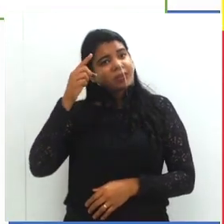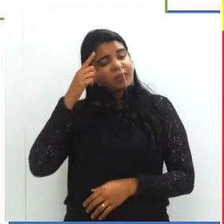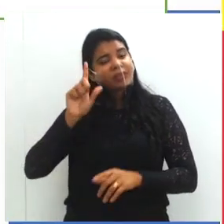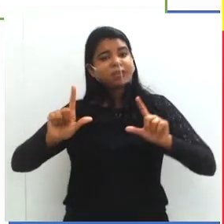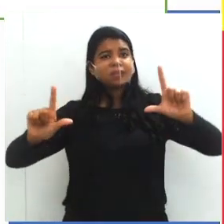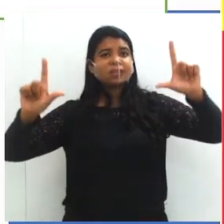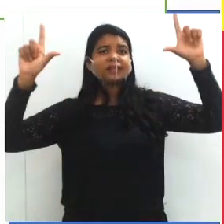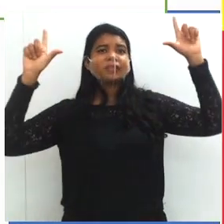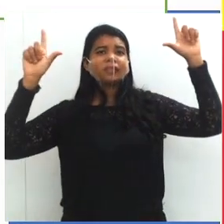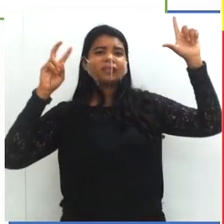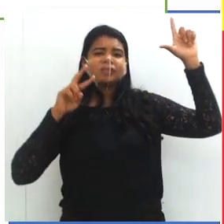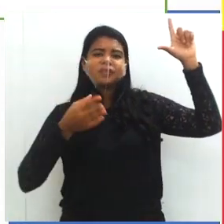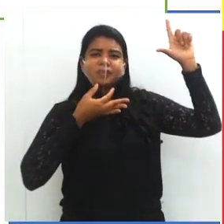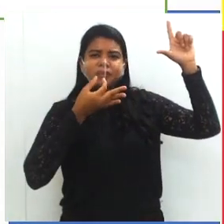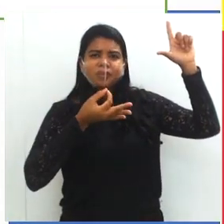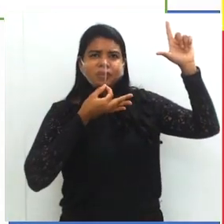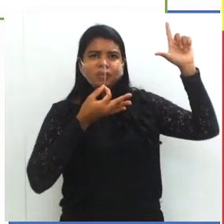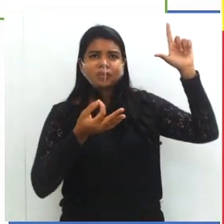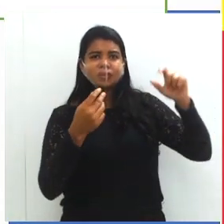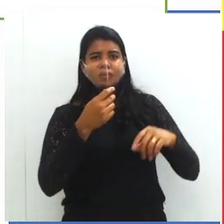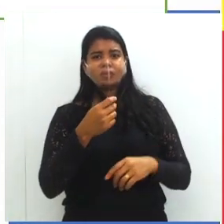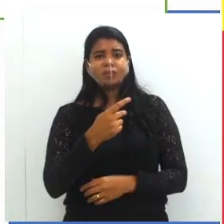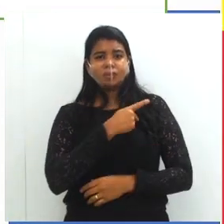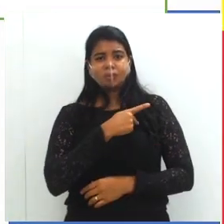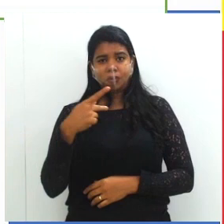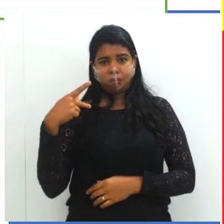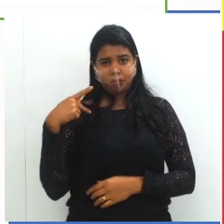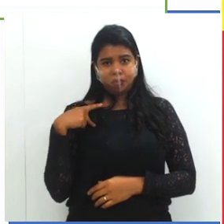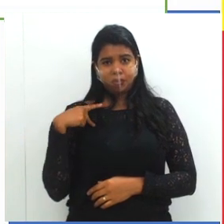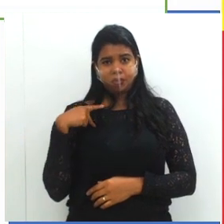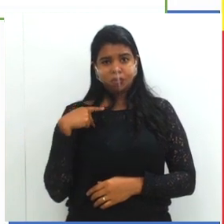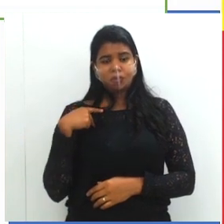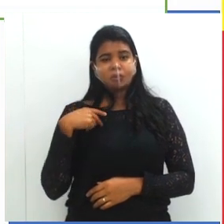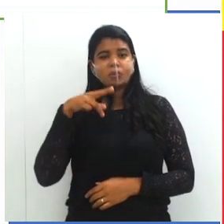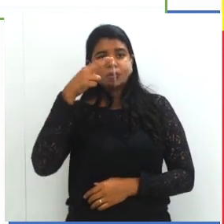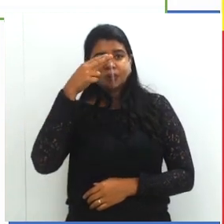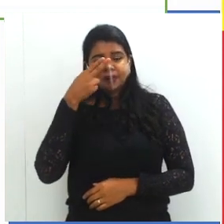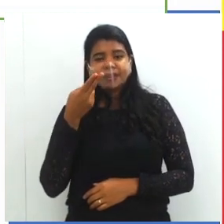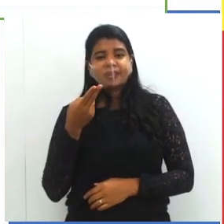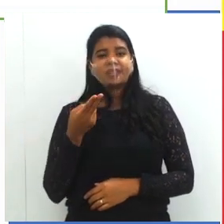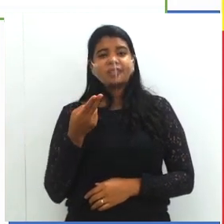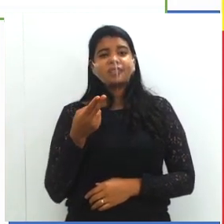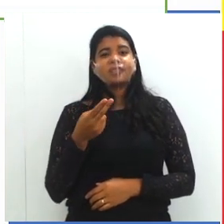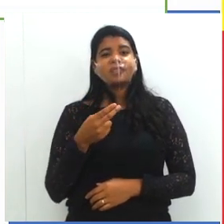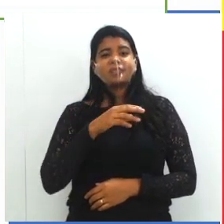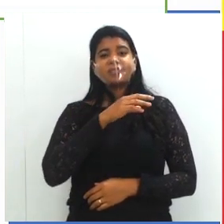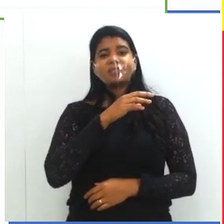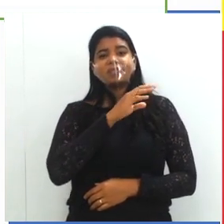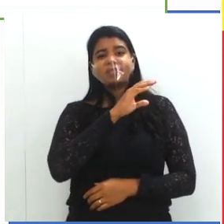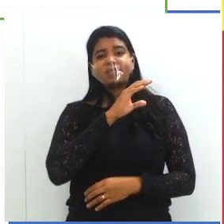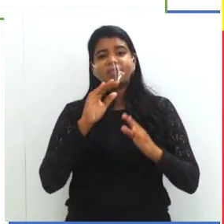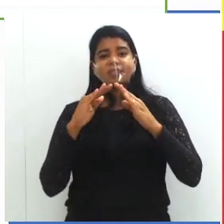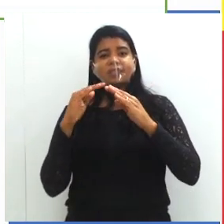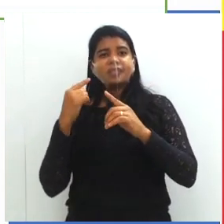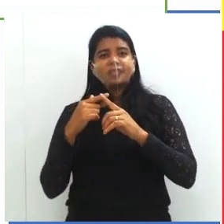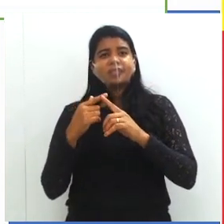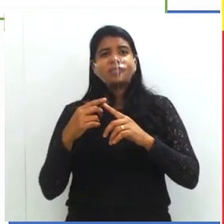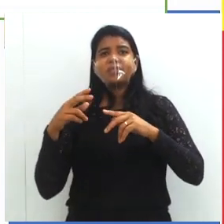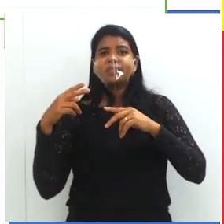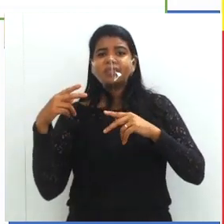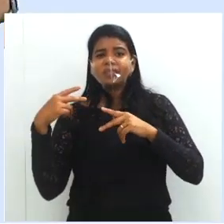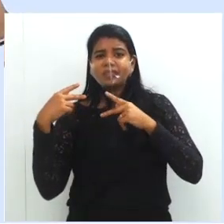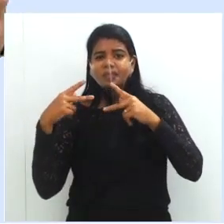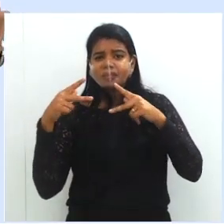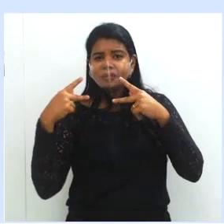nós temos aqui um discurso de um pastor protestante que está justamente pregando, falando